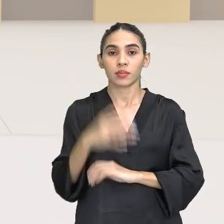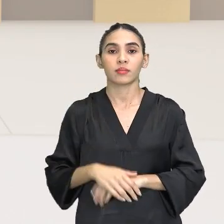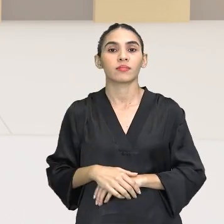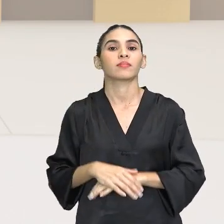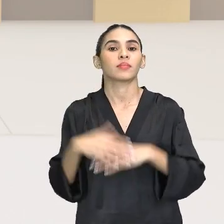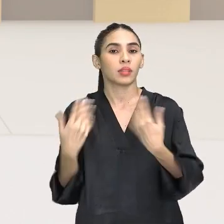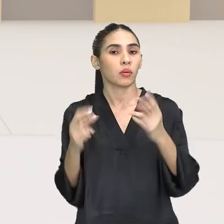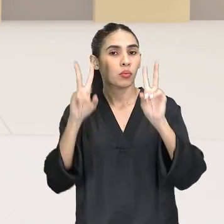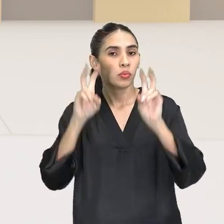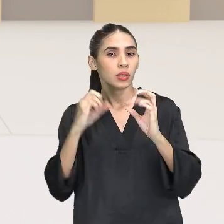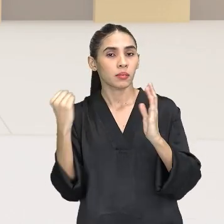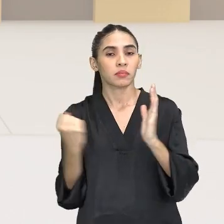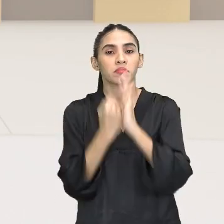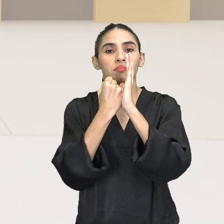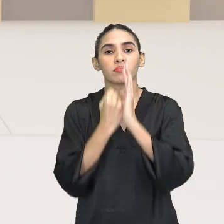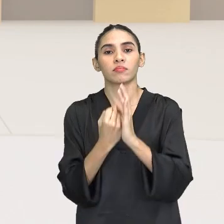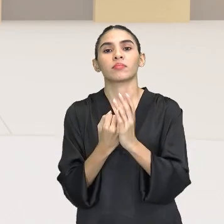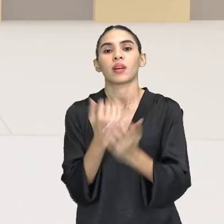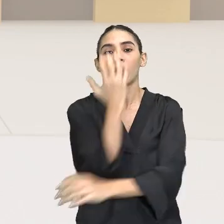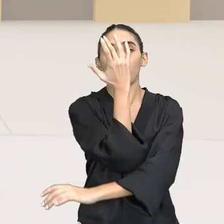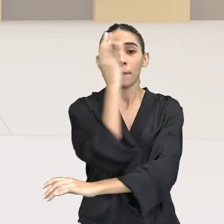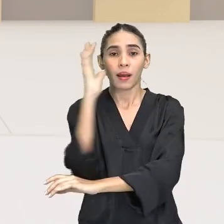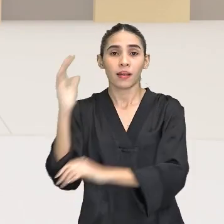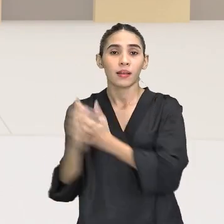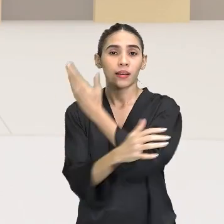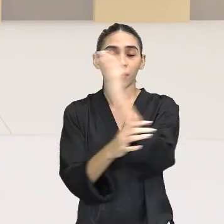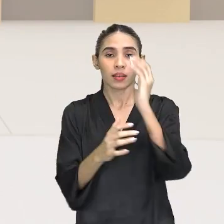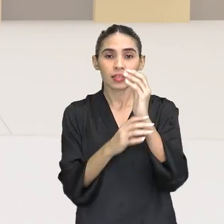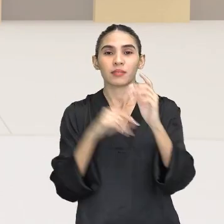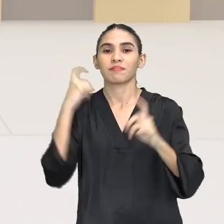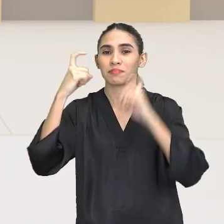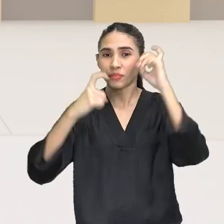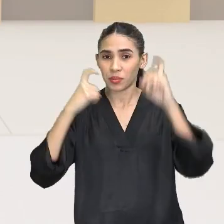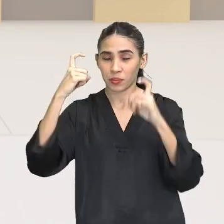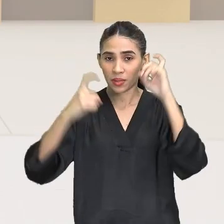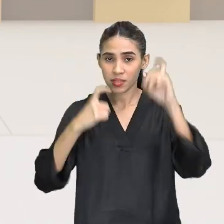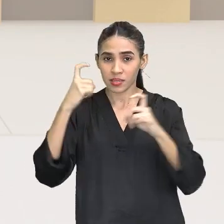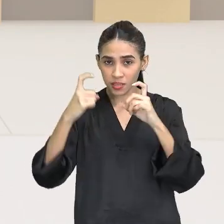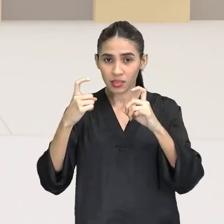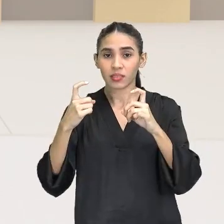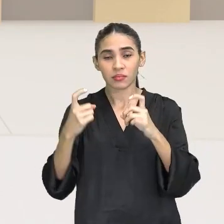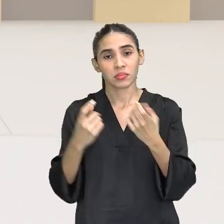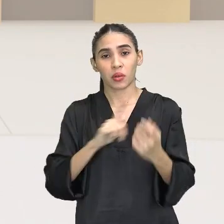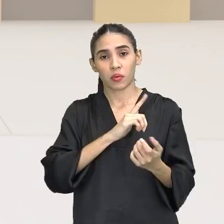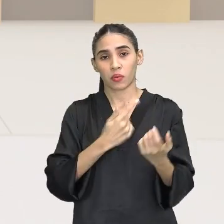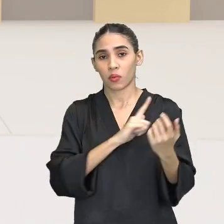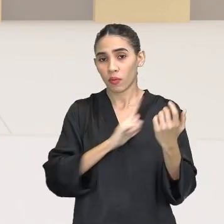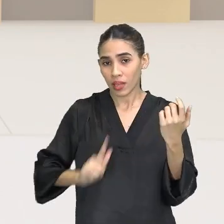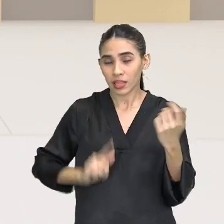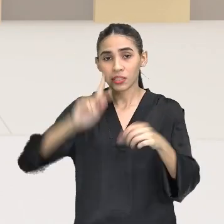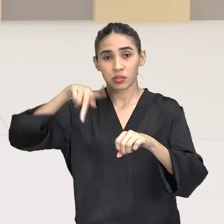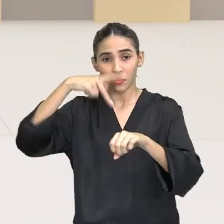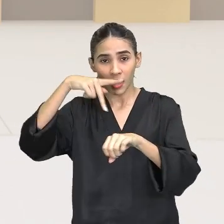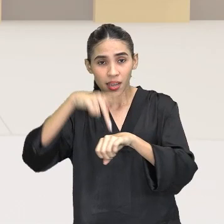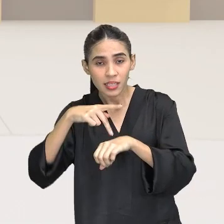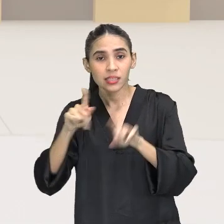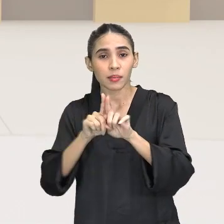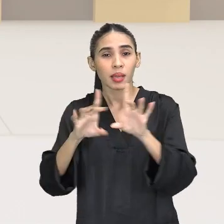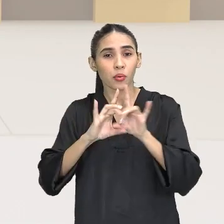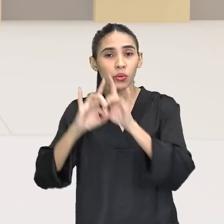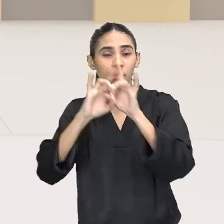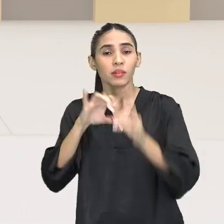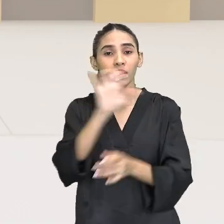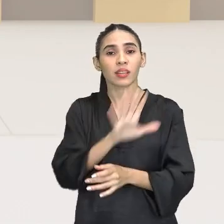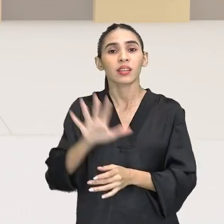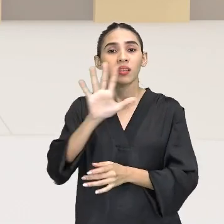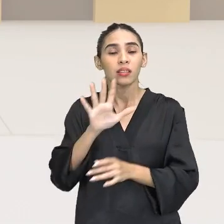tema do século. O meio ambiente tem sido um tema de constante preocupação por parte dos governantes dos países da União Internacional.